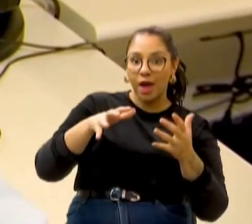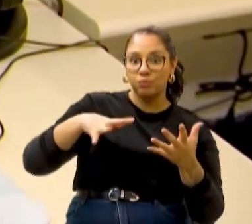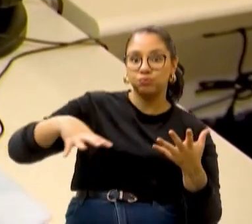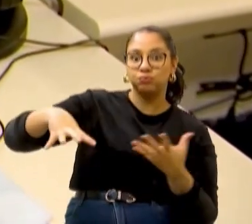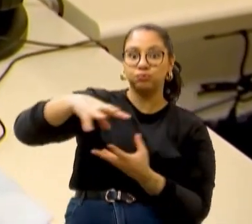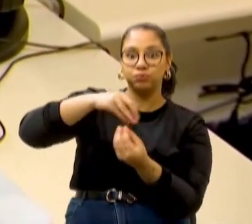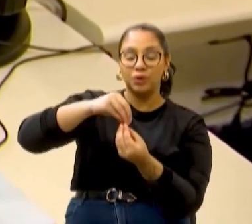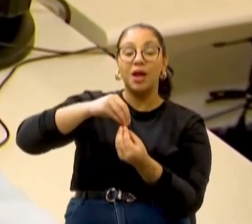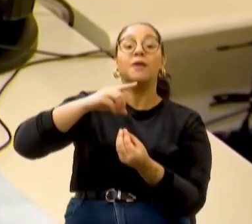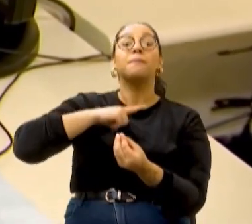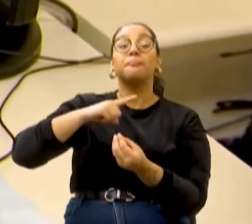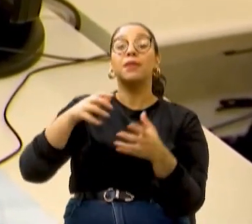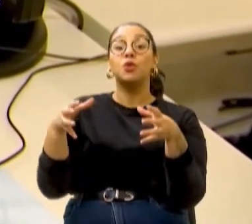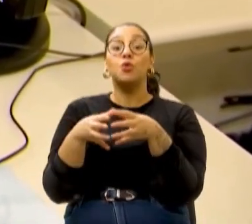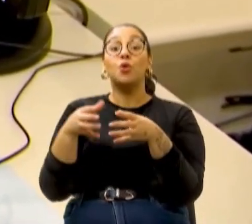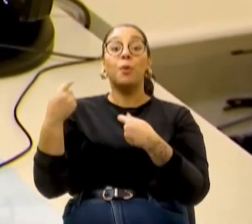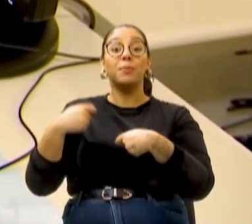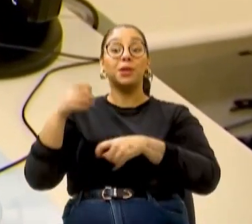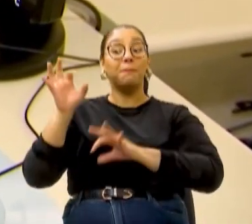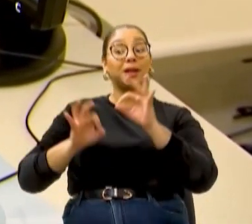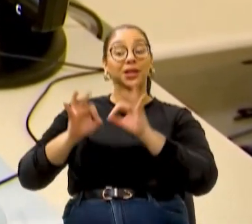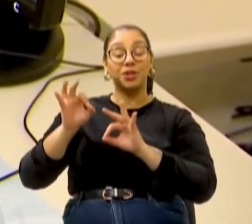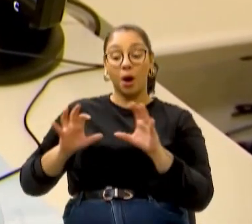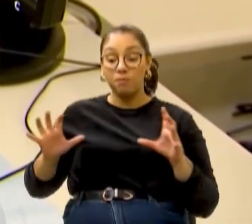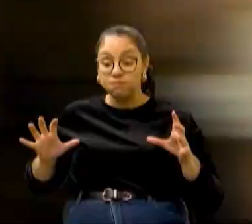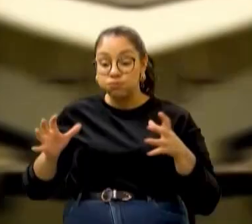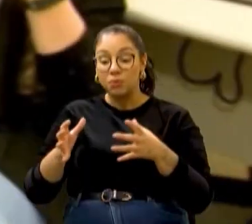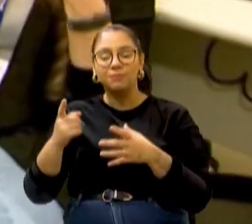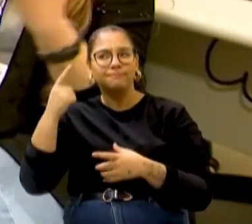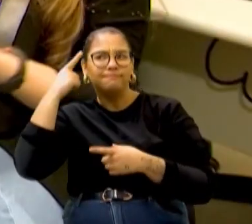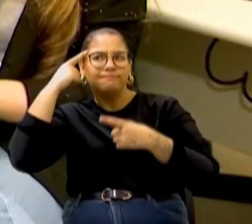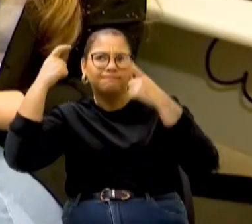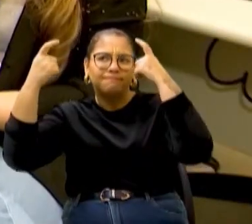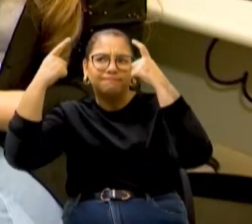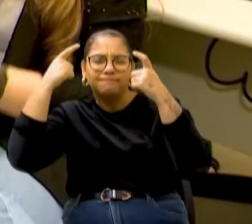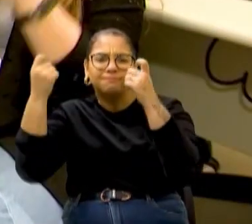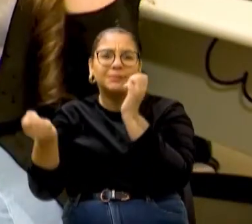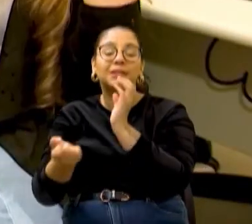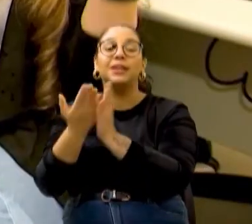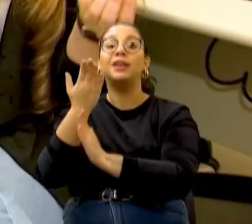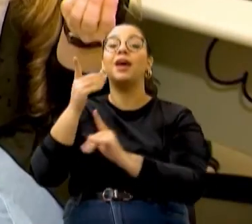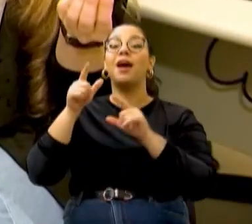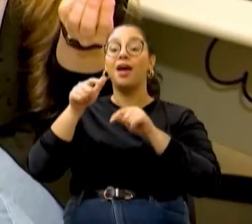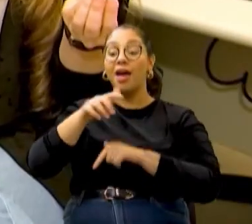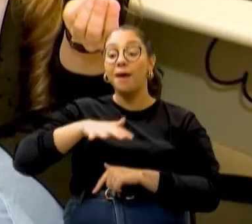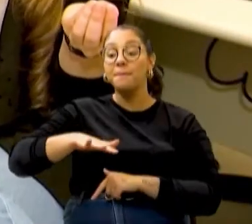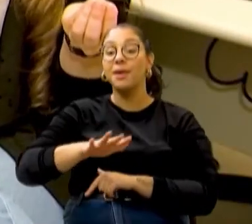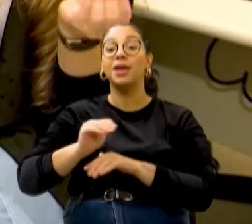e a gente vai pedir para os alunos em grupos eles vão ter que planejar e colaborativamente